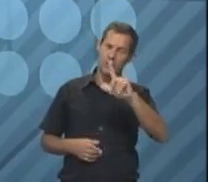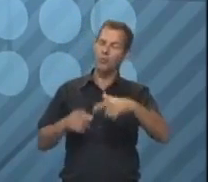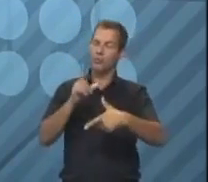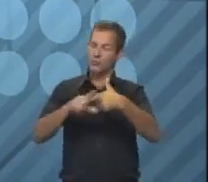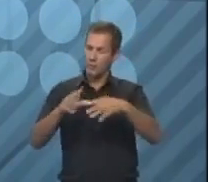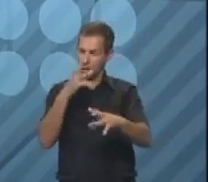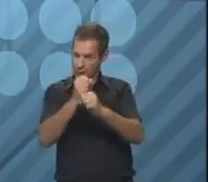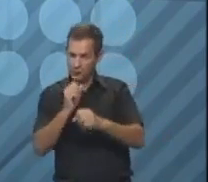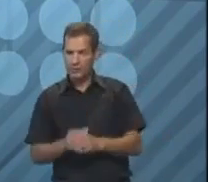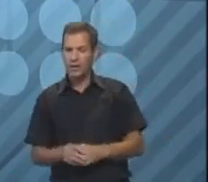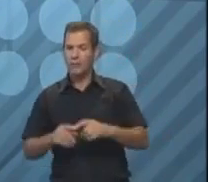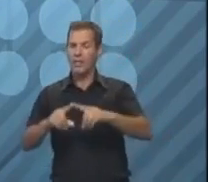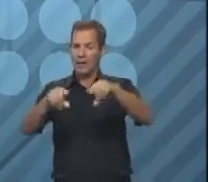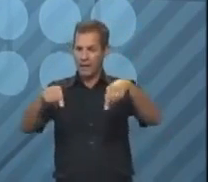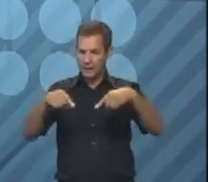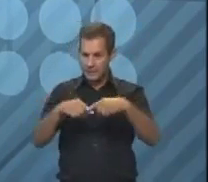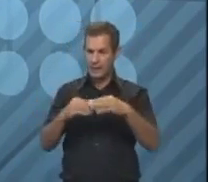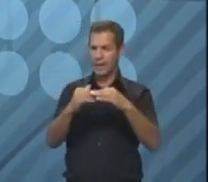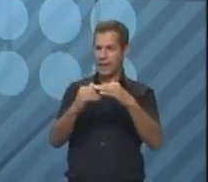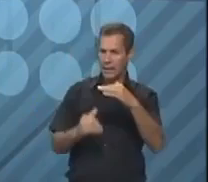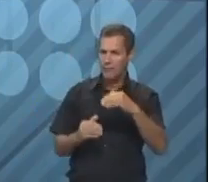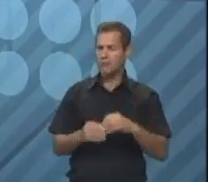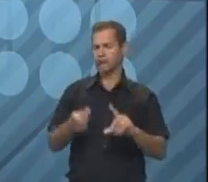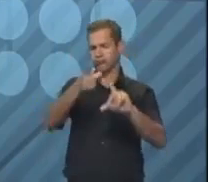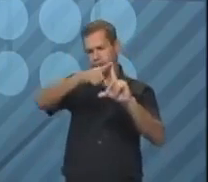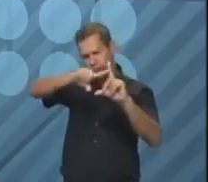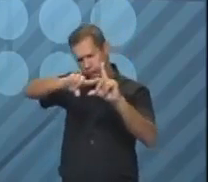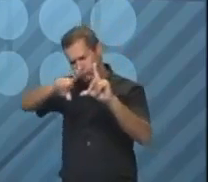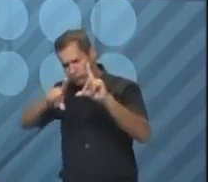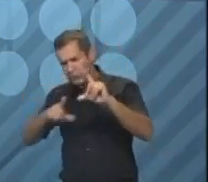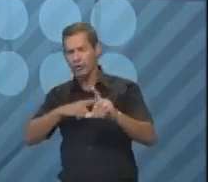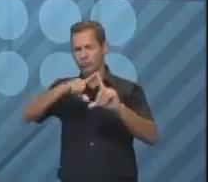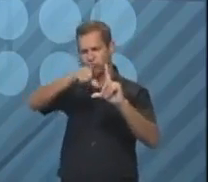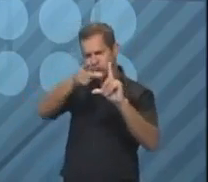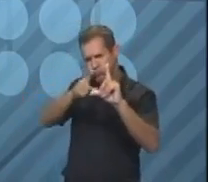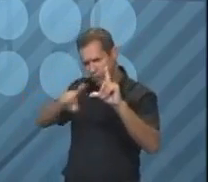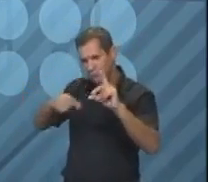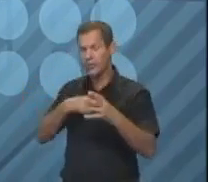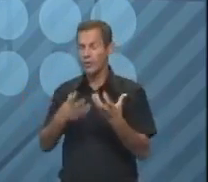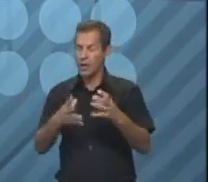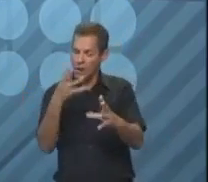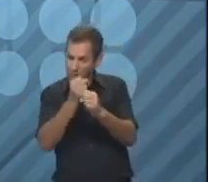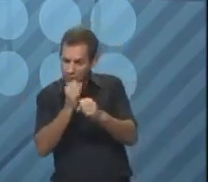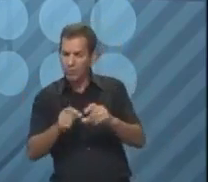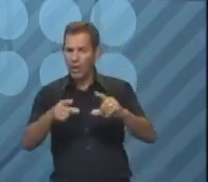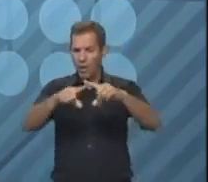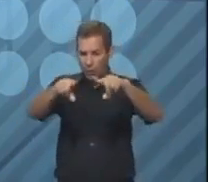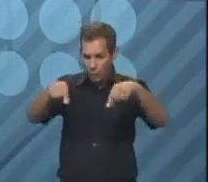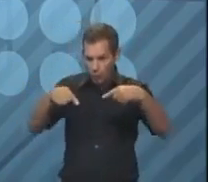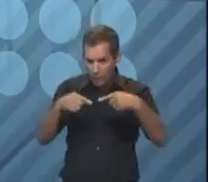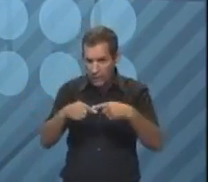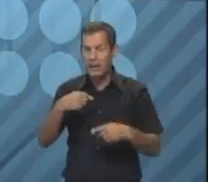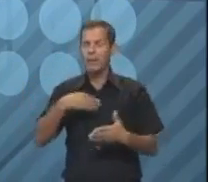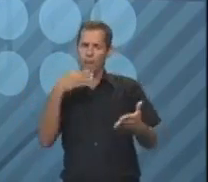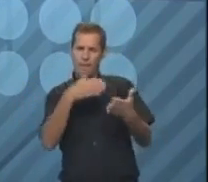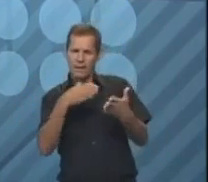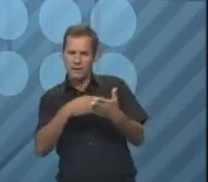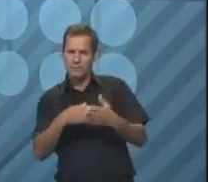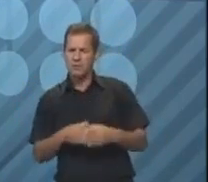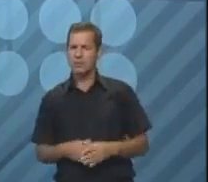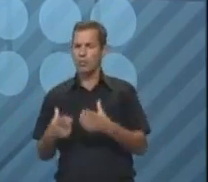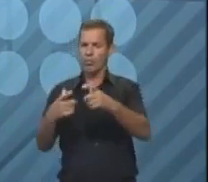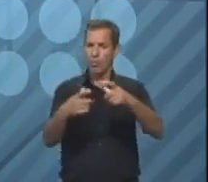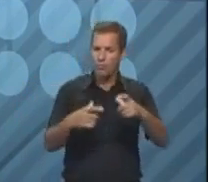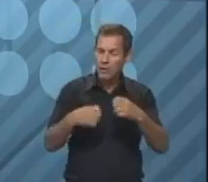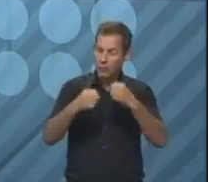problema do cálculo de áreas abaixo de curvas. Então, eu tenho uma determinada curva e eu quero calcular uma área, e eu limito essa